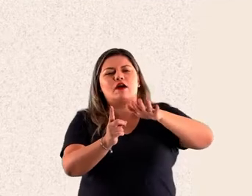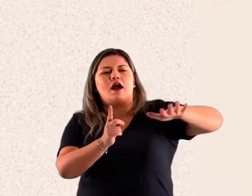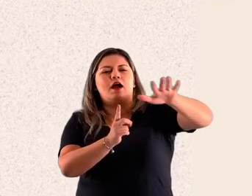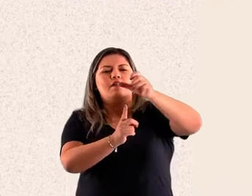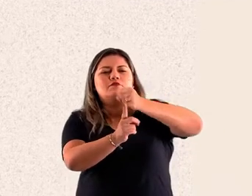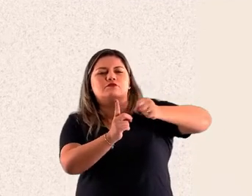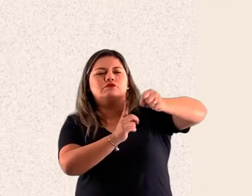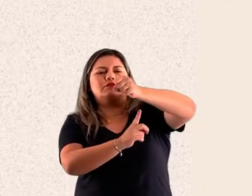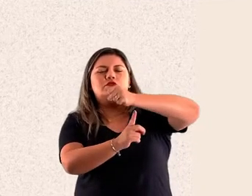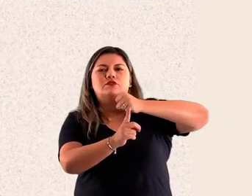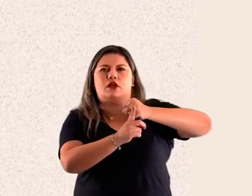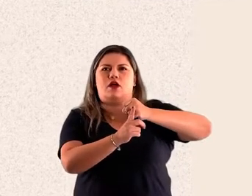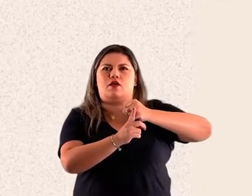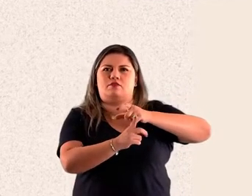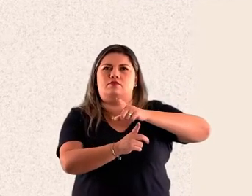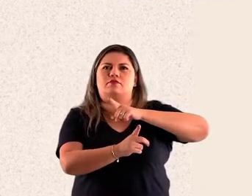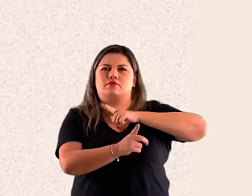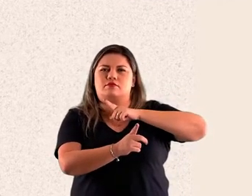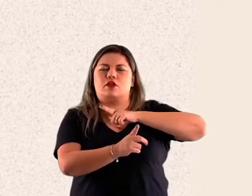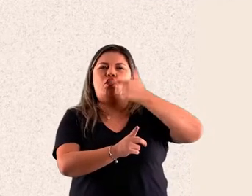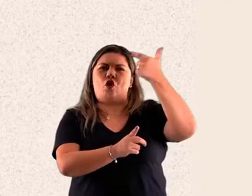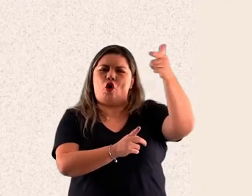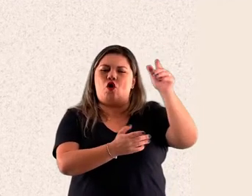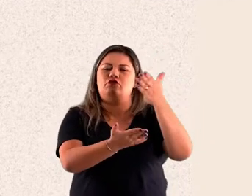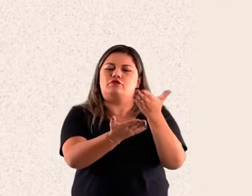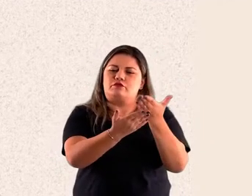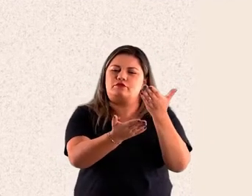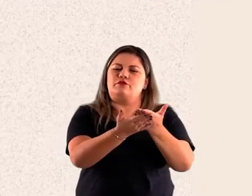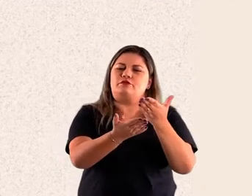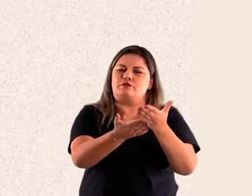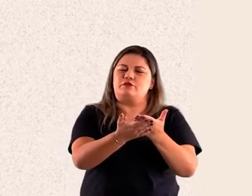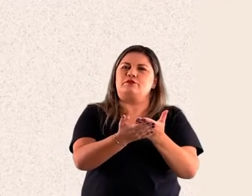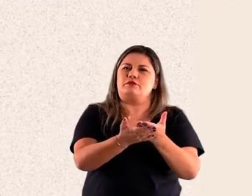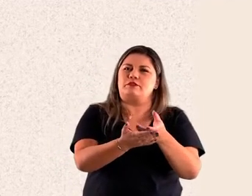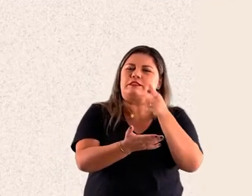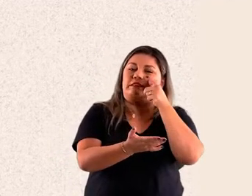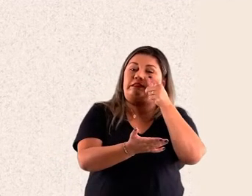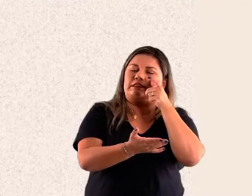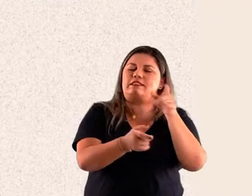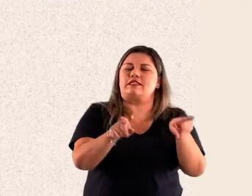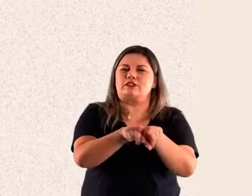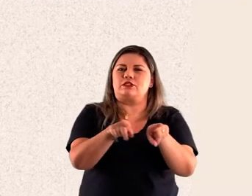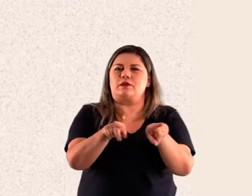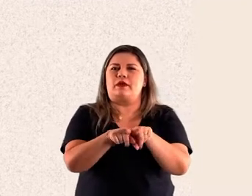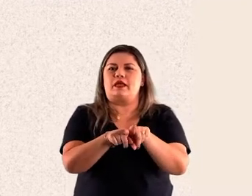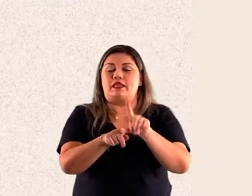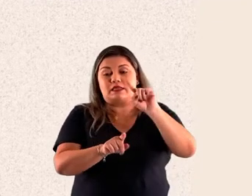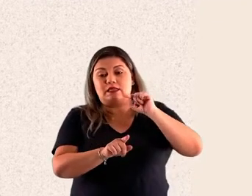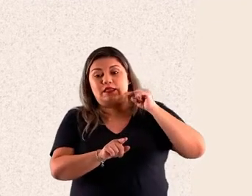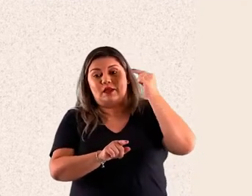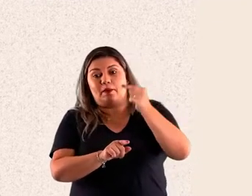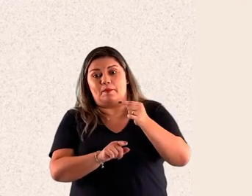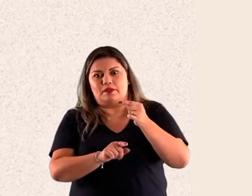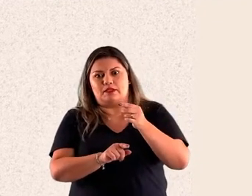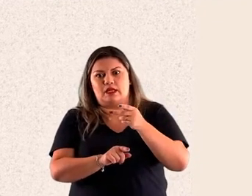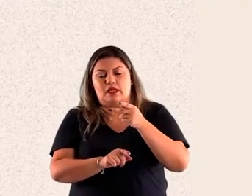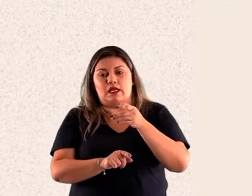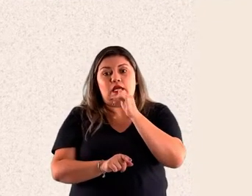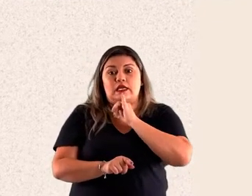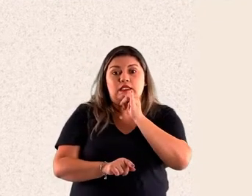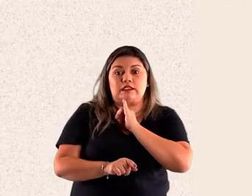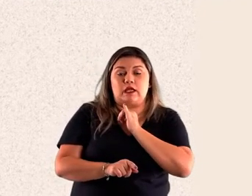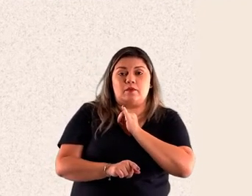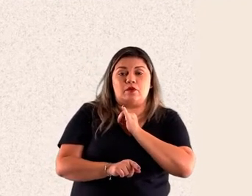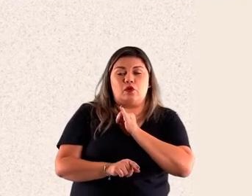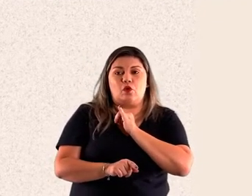e tem outros estudos também muito interessantes relacionados à performance depois que apresenta o feedback depois